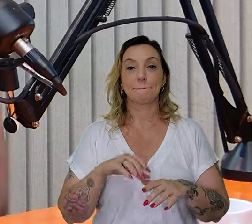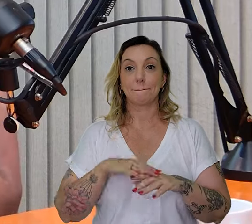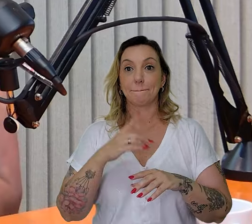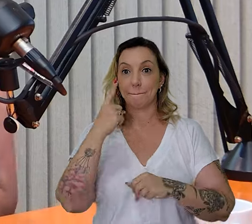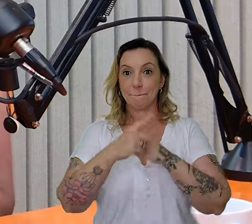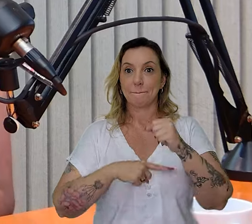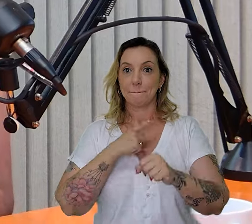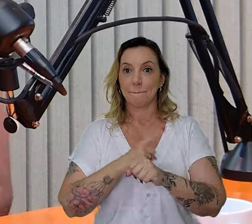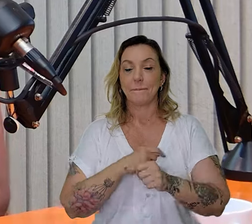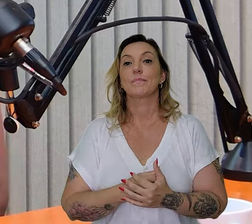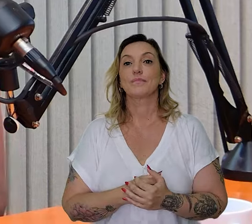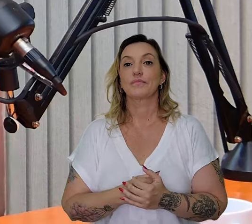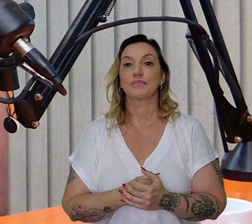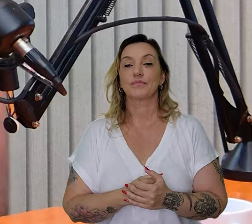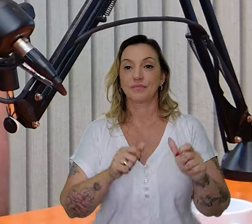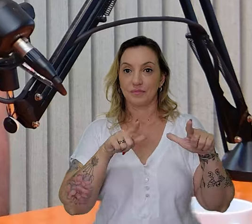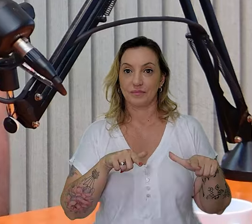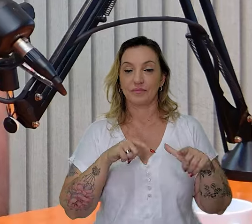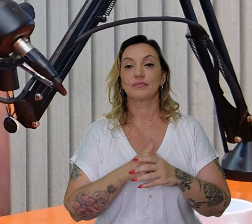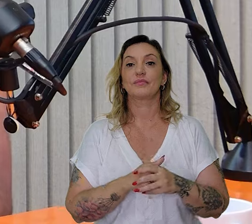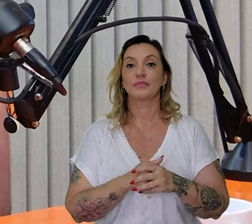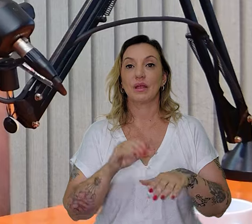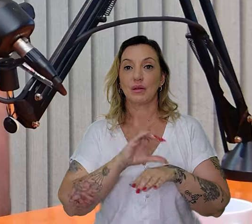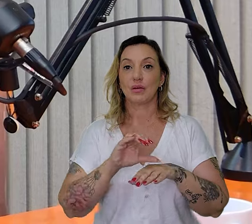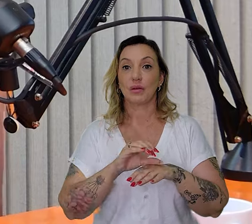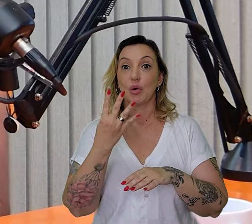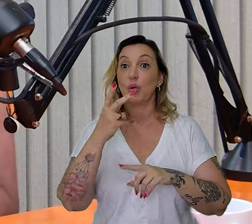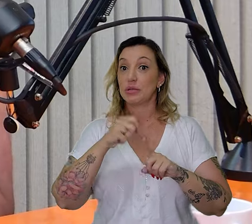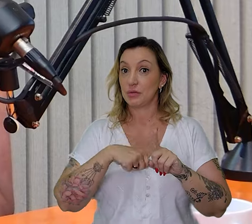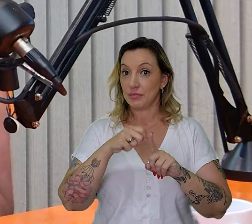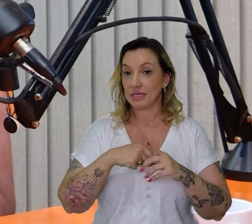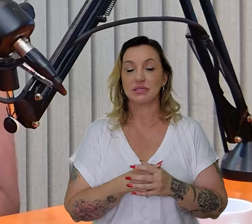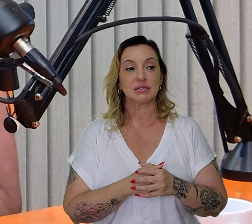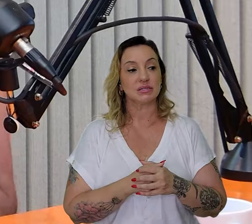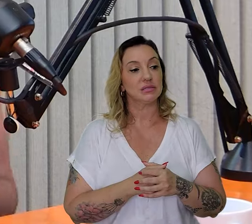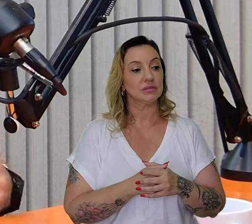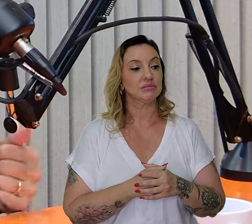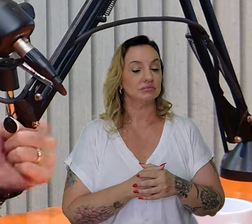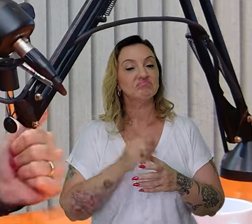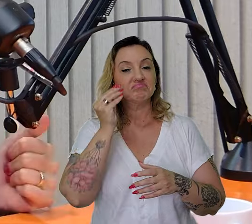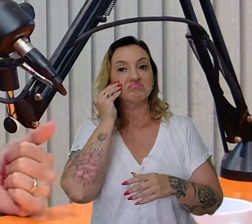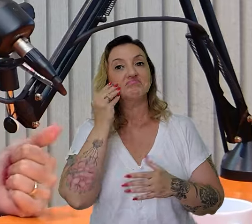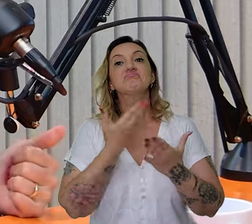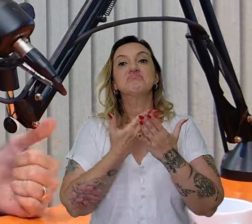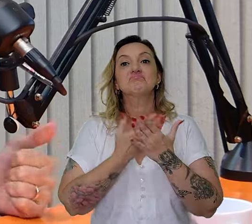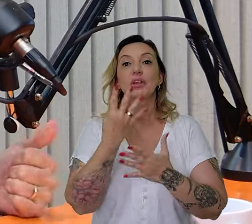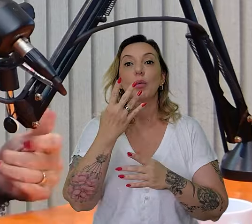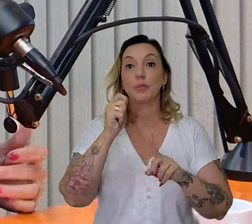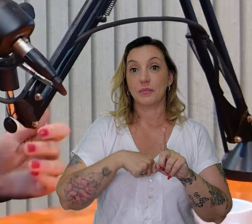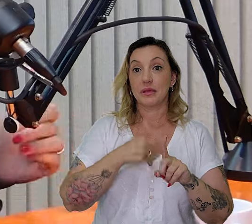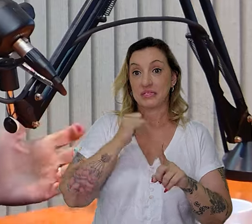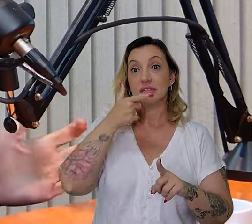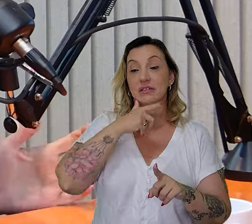certificate do mestrado é um curso de 4 meses aí eu falei vou fazer 4 meses se eu achar que dá para continuar eu